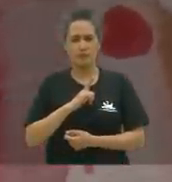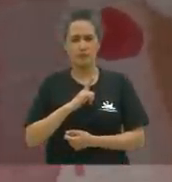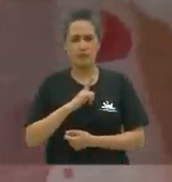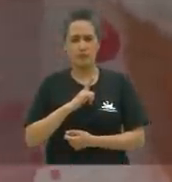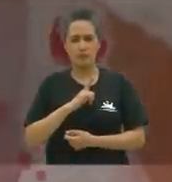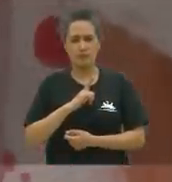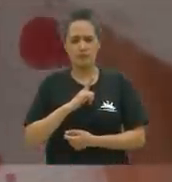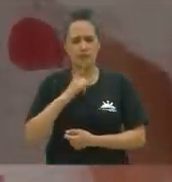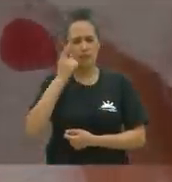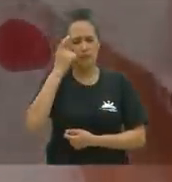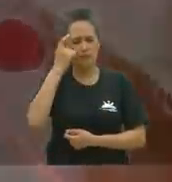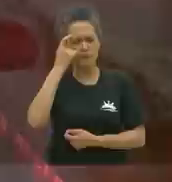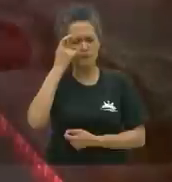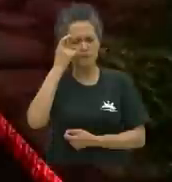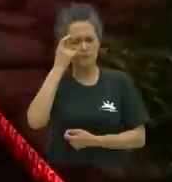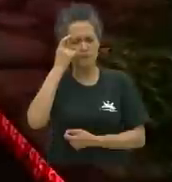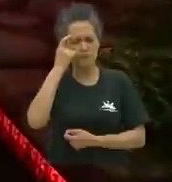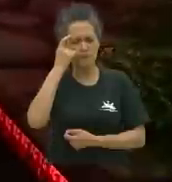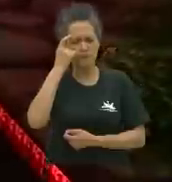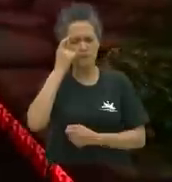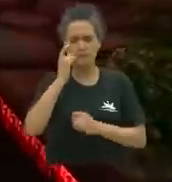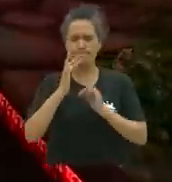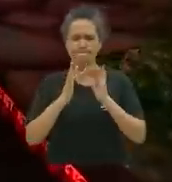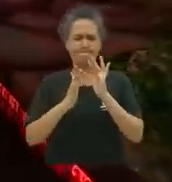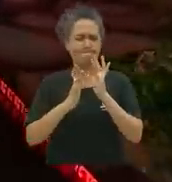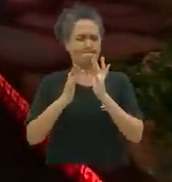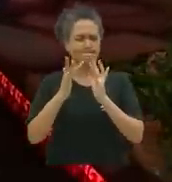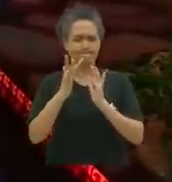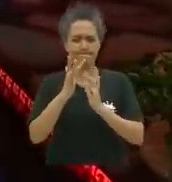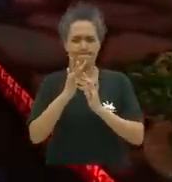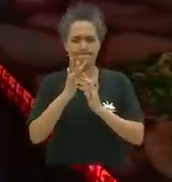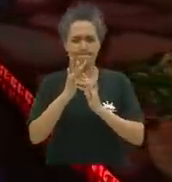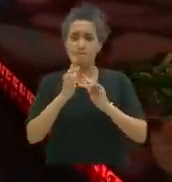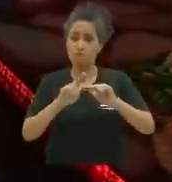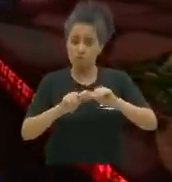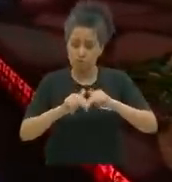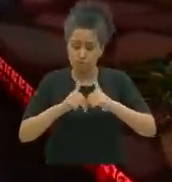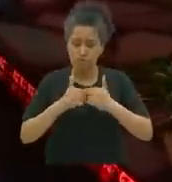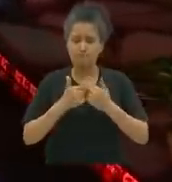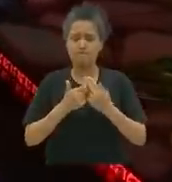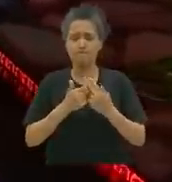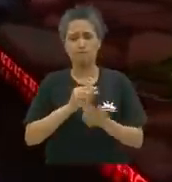Exatamente pensar aquilo que Jesus foi capaz de fazer por amor.